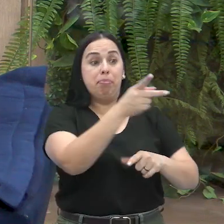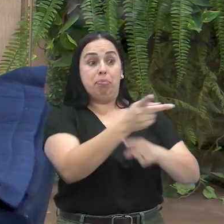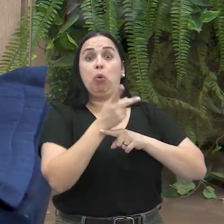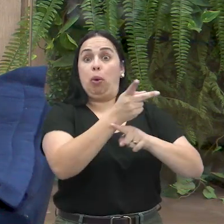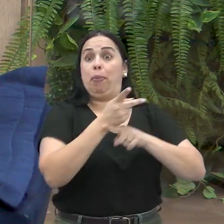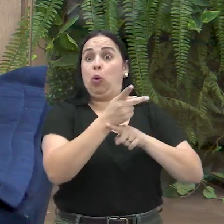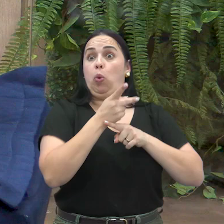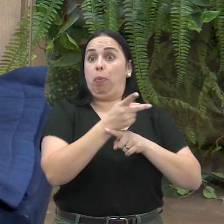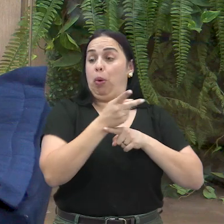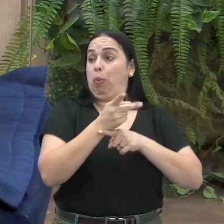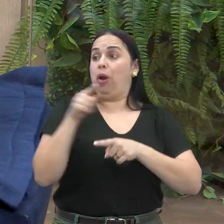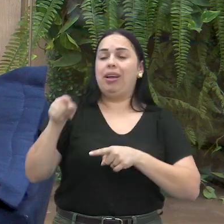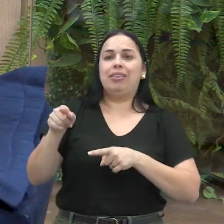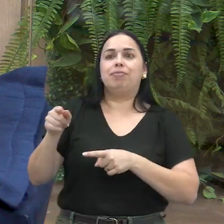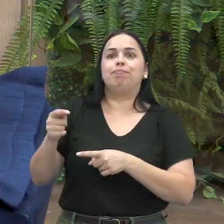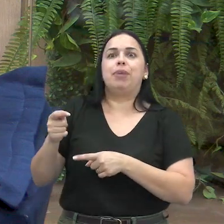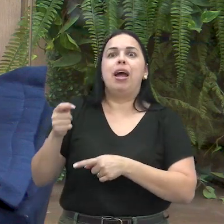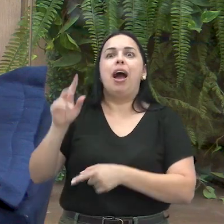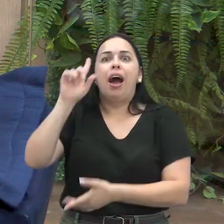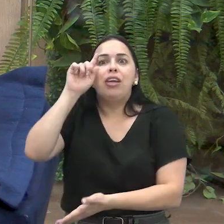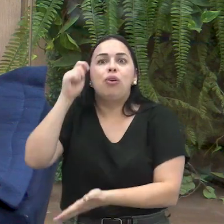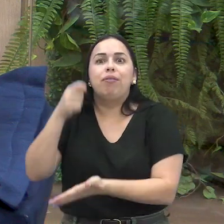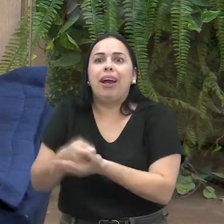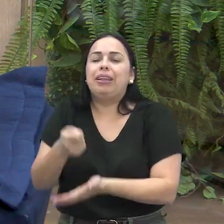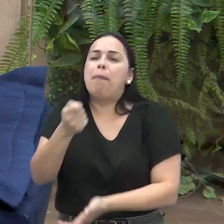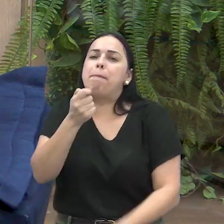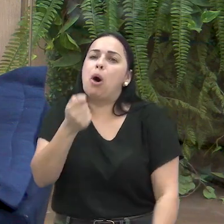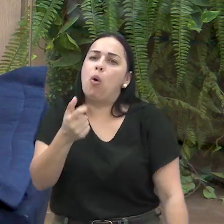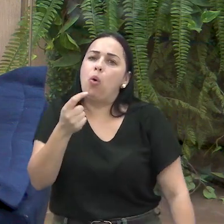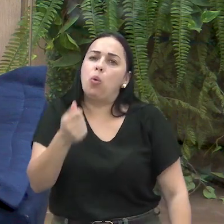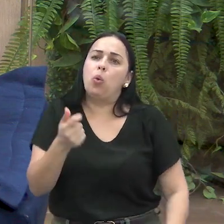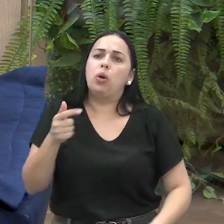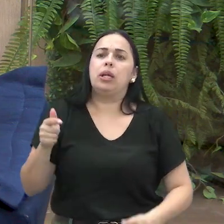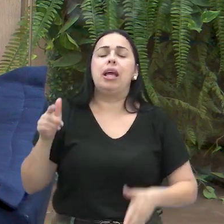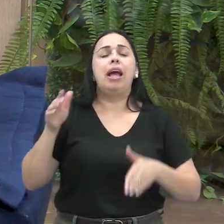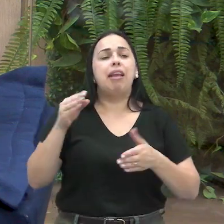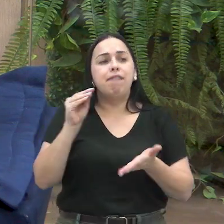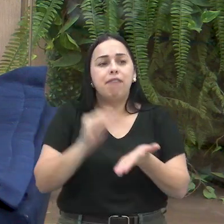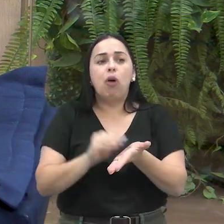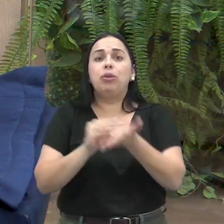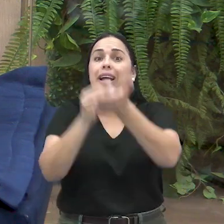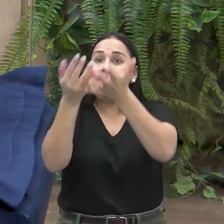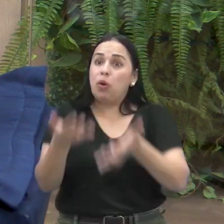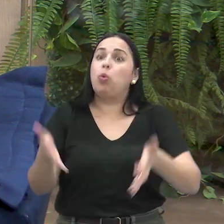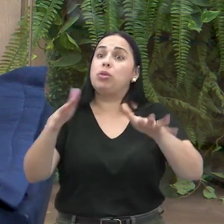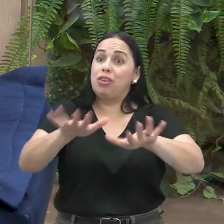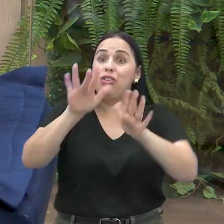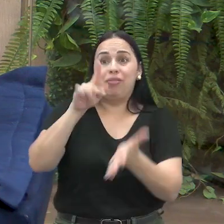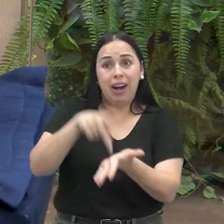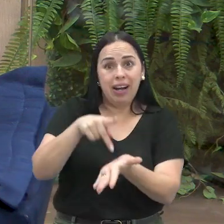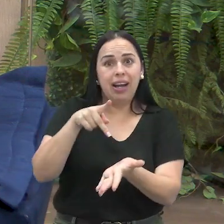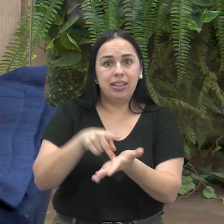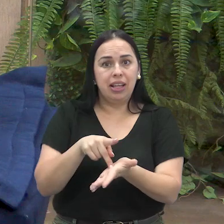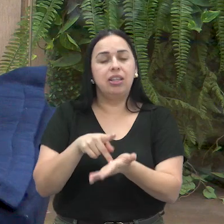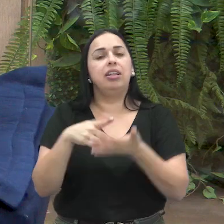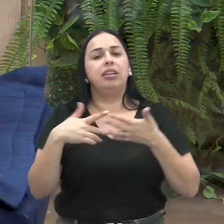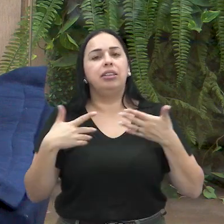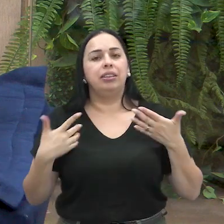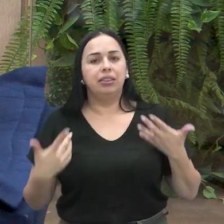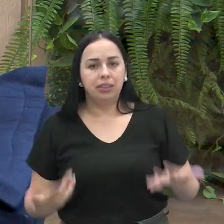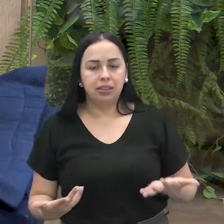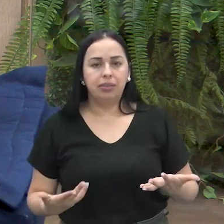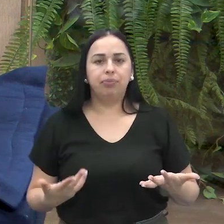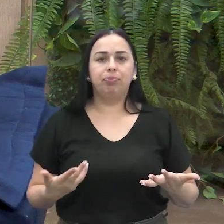que aparecem para a gente. A gente sente ainda uma administração pública que não enxerga uma São José inclusiva de verdade. E a gente